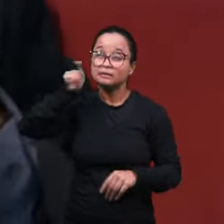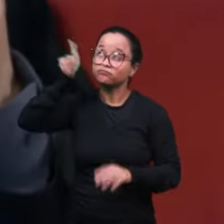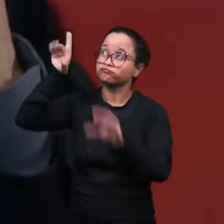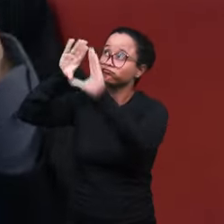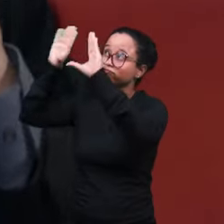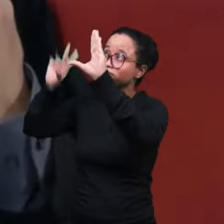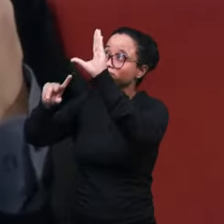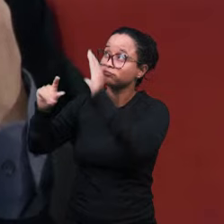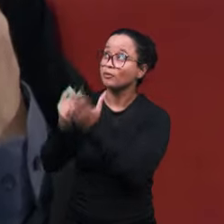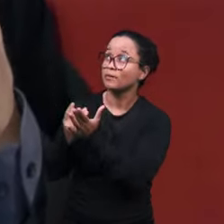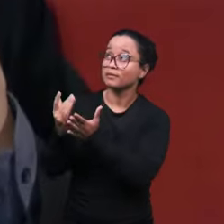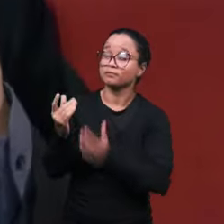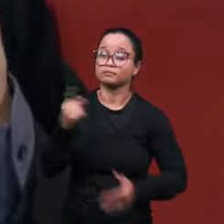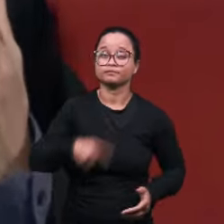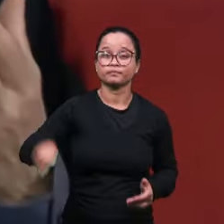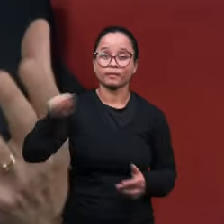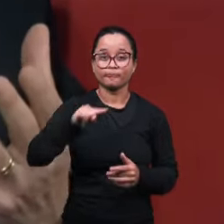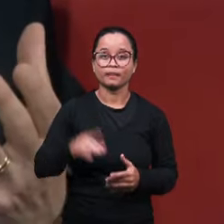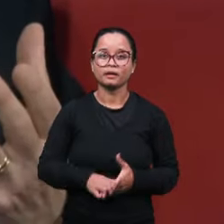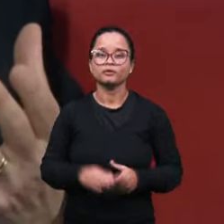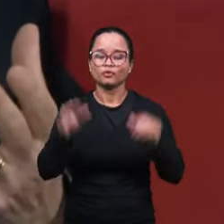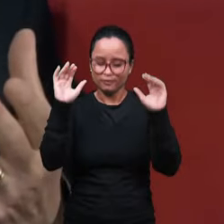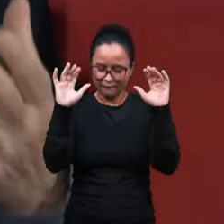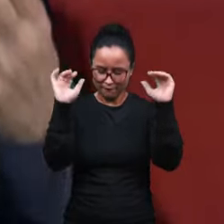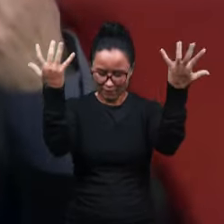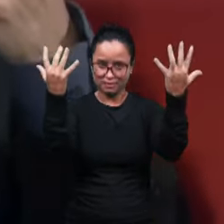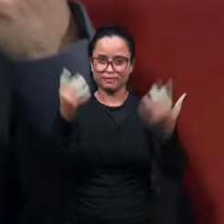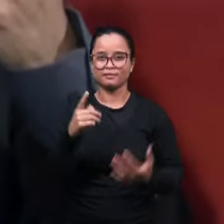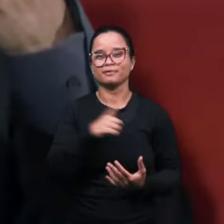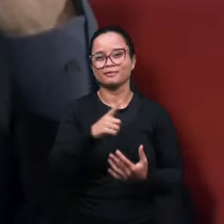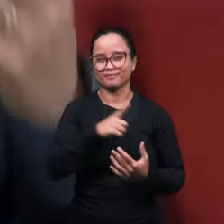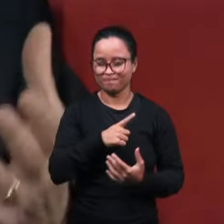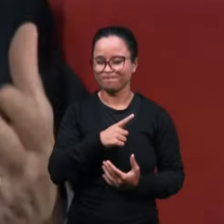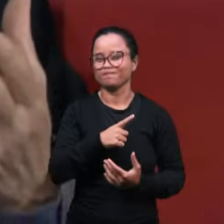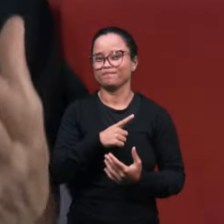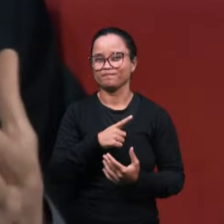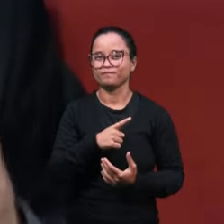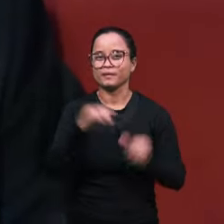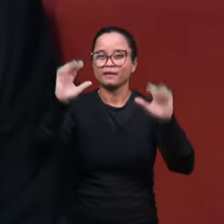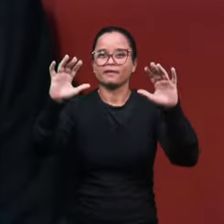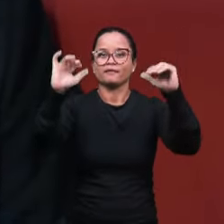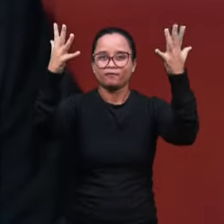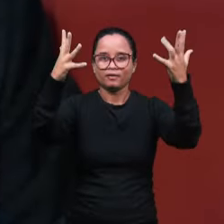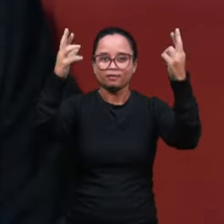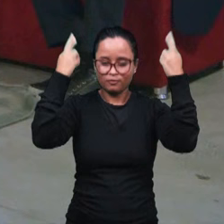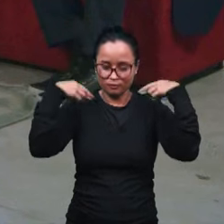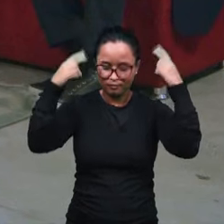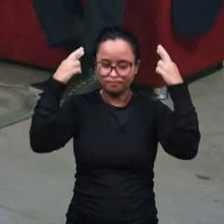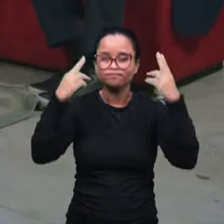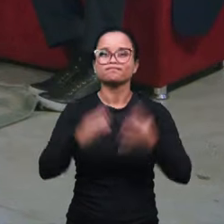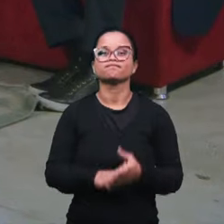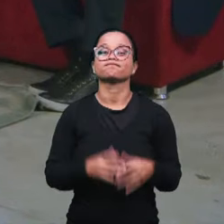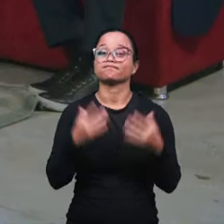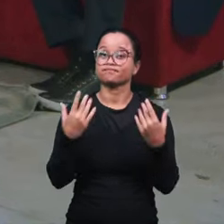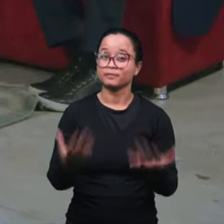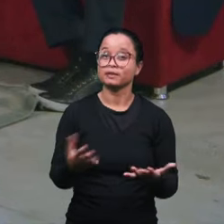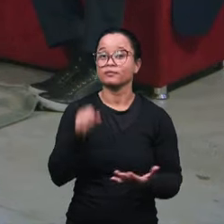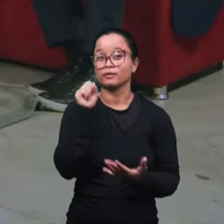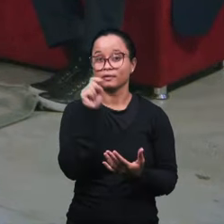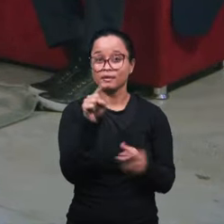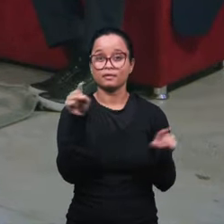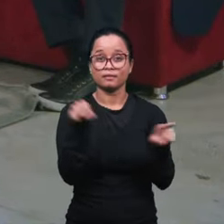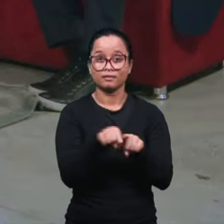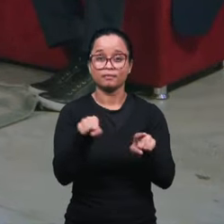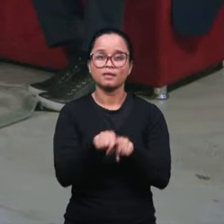E nós entraremos numa grande festa, que é as bodas do Cordeiro. Então, que você também